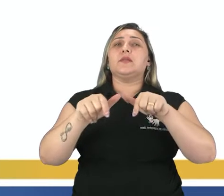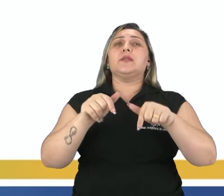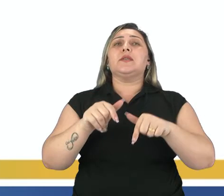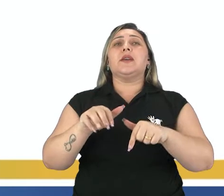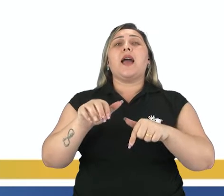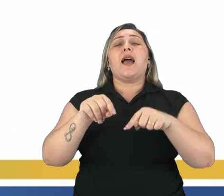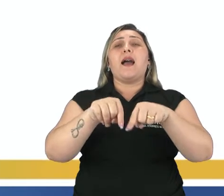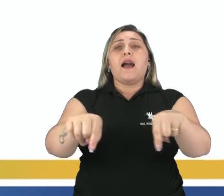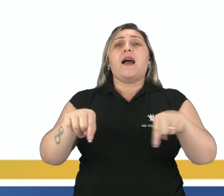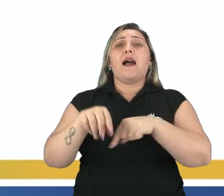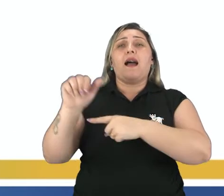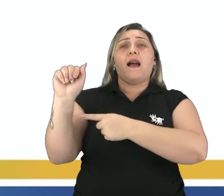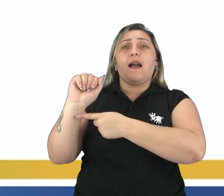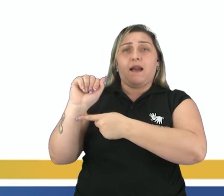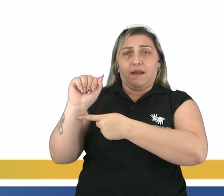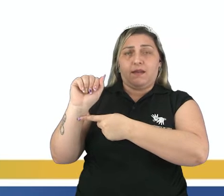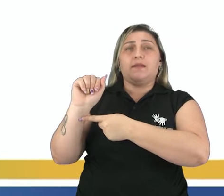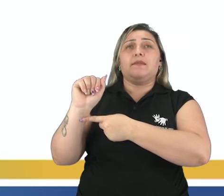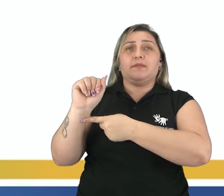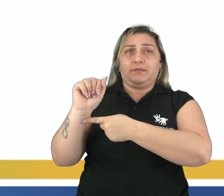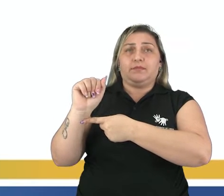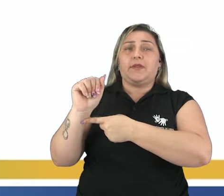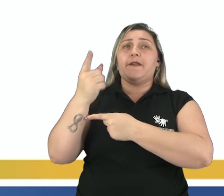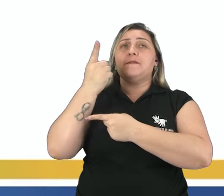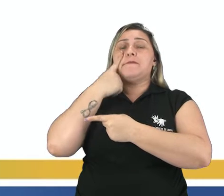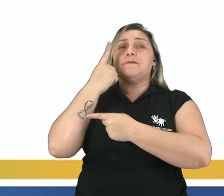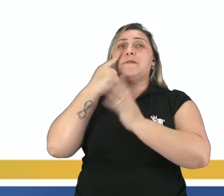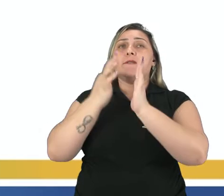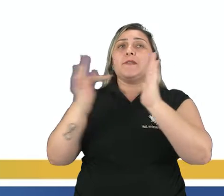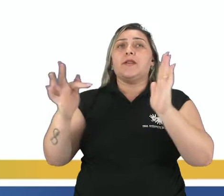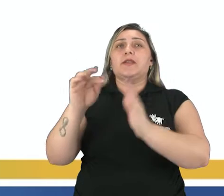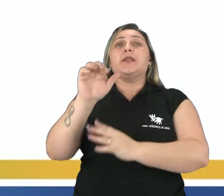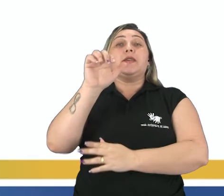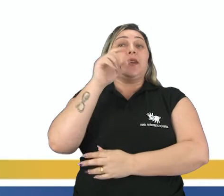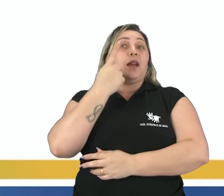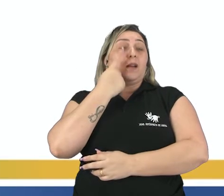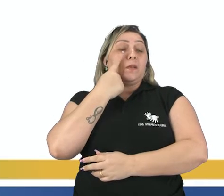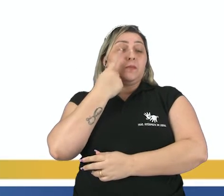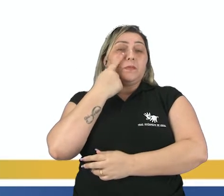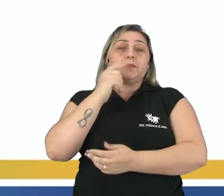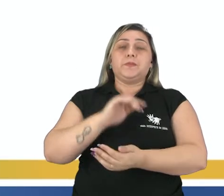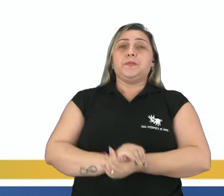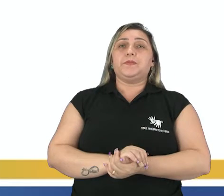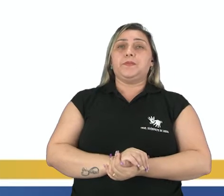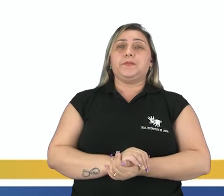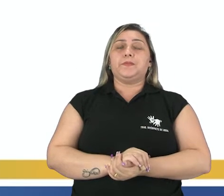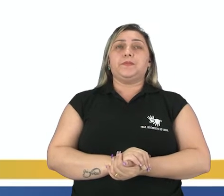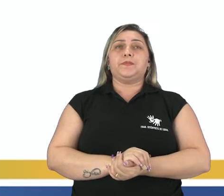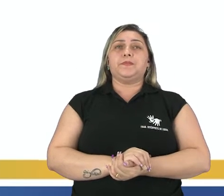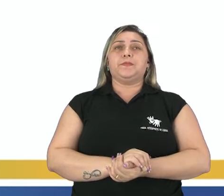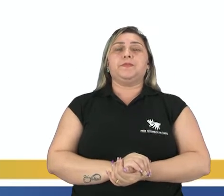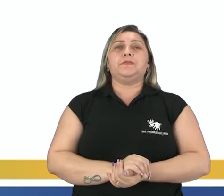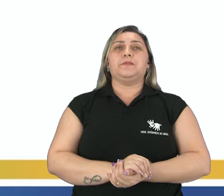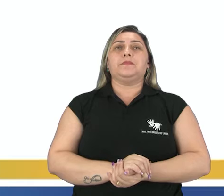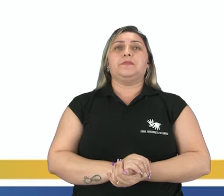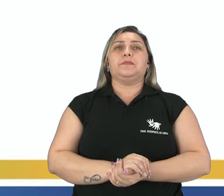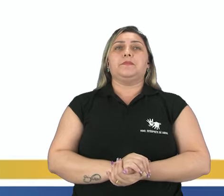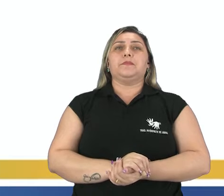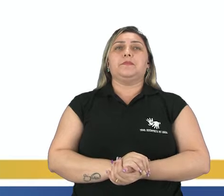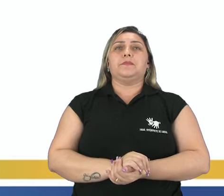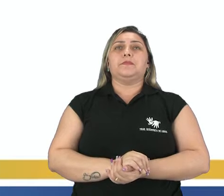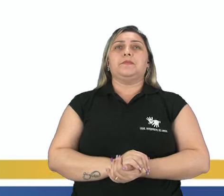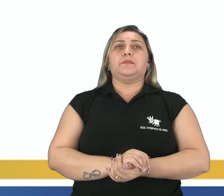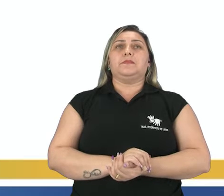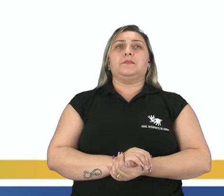da esfera. Então, conforme vocês verem aí pela fórmula, nós temos a seguinte expressão algébrica